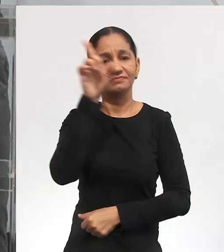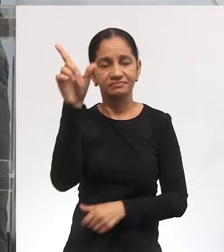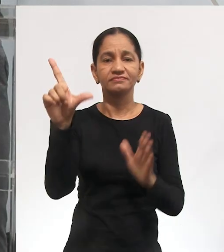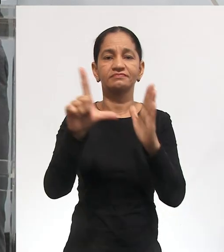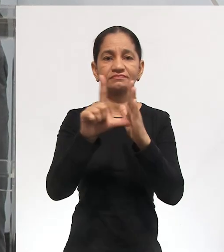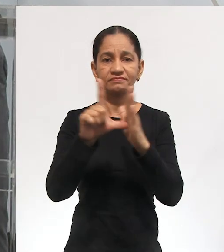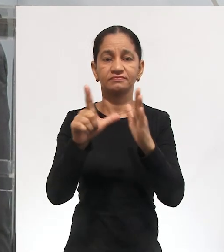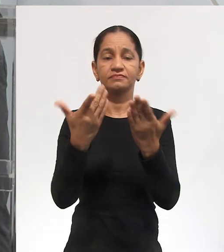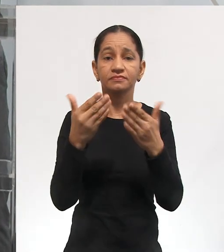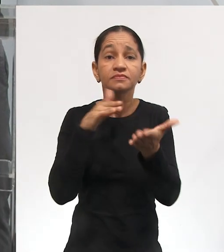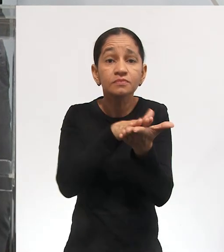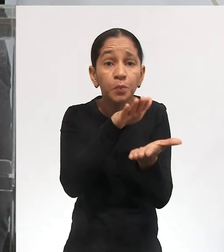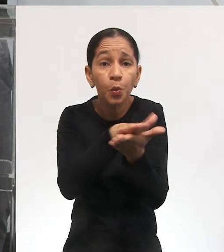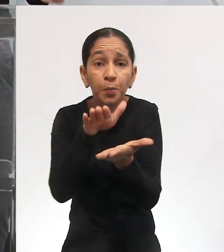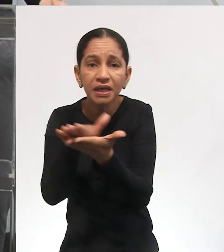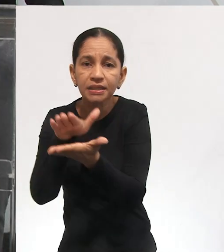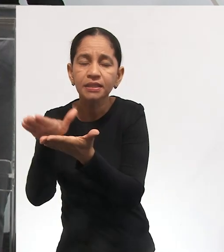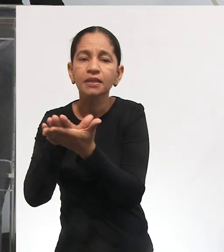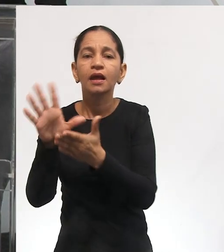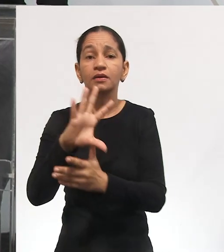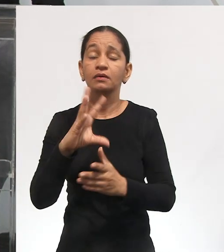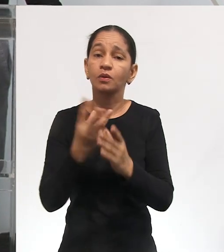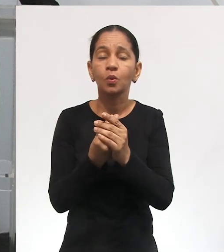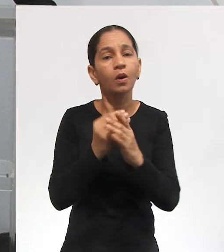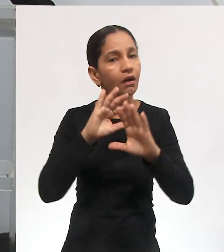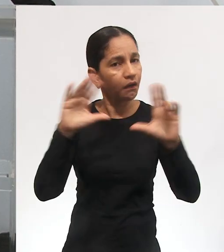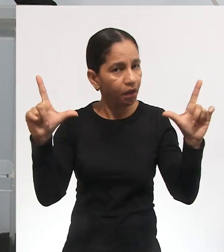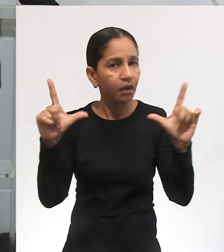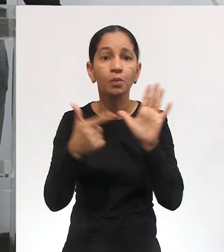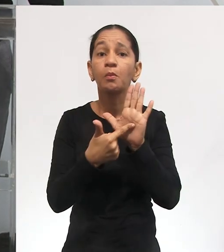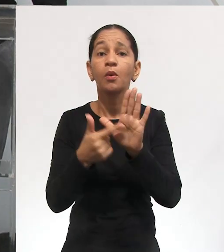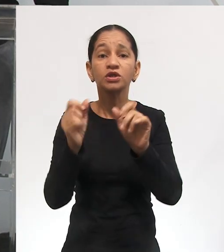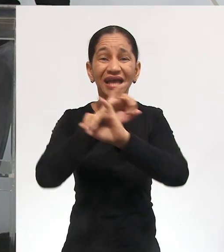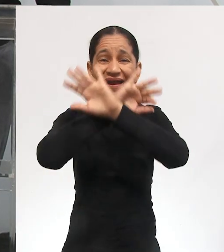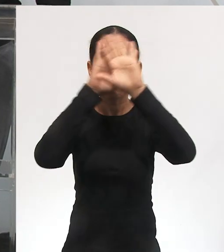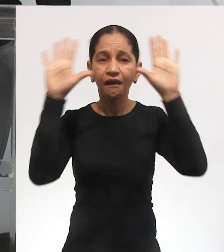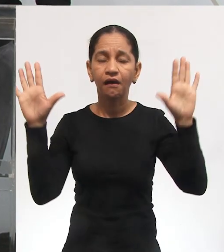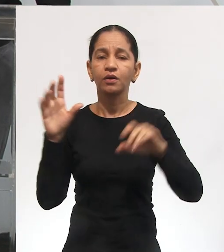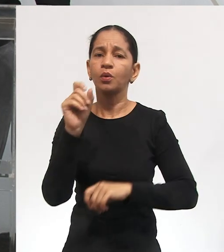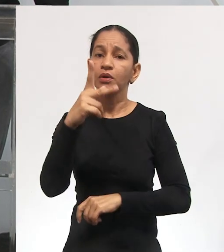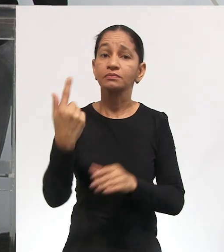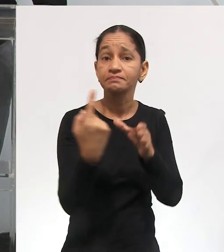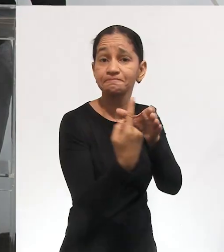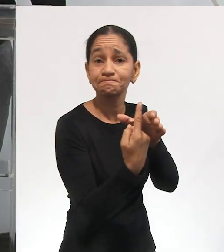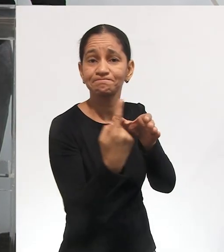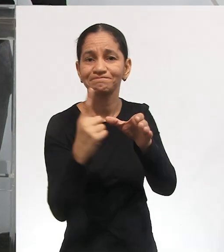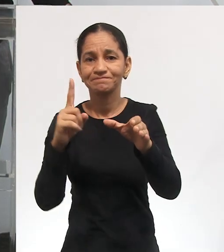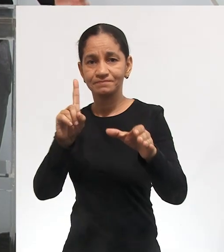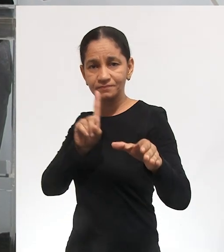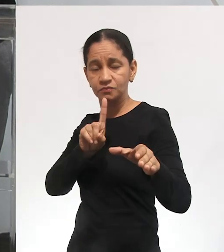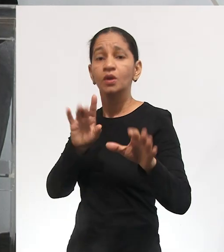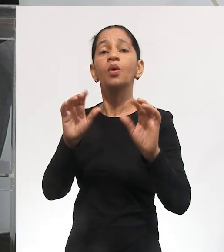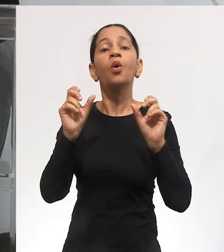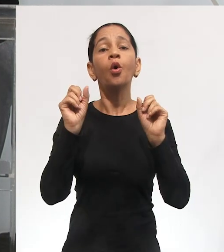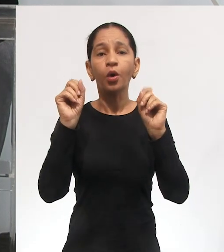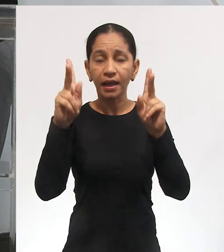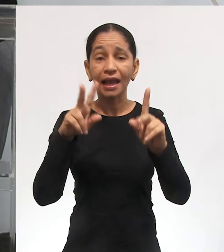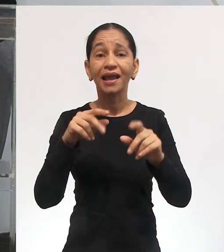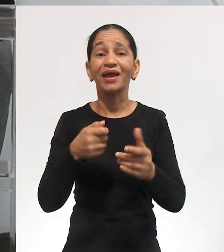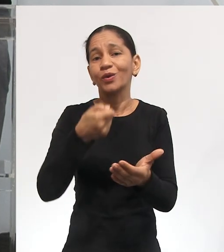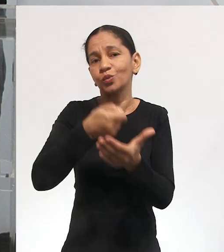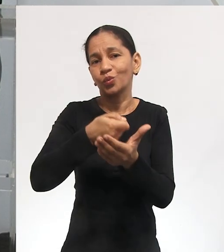garantindo publicidade e eficácia contra terceiros. A partir do momento em que eu me retiro, eu